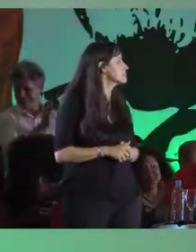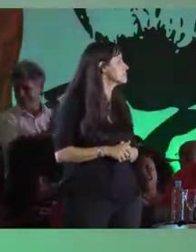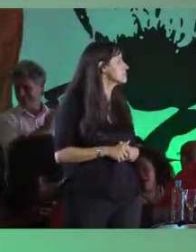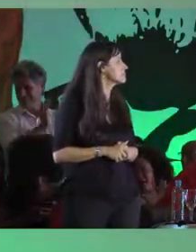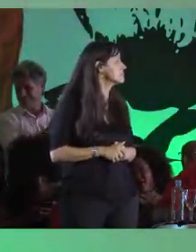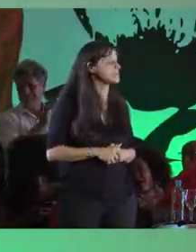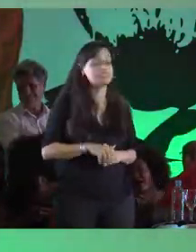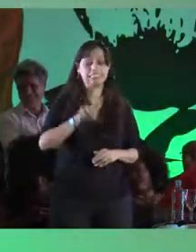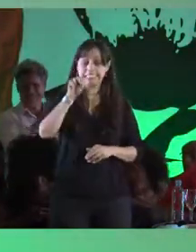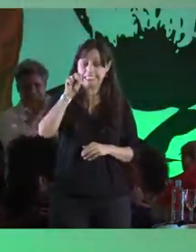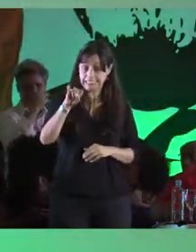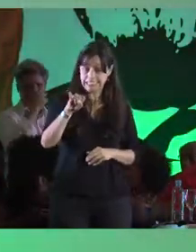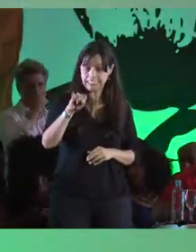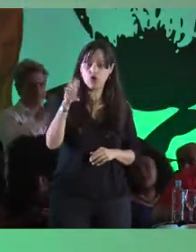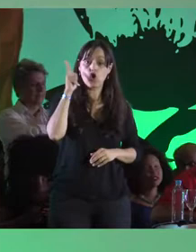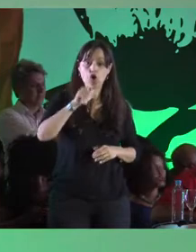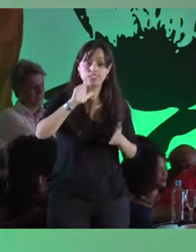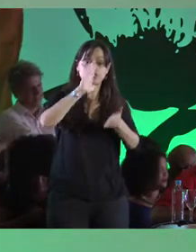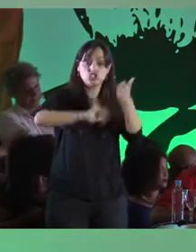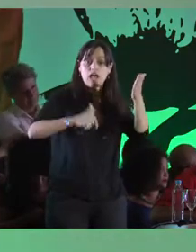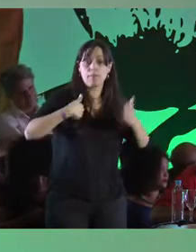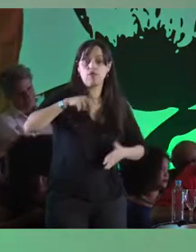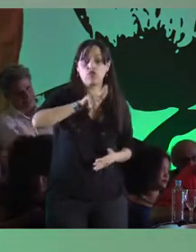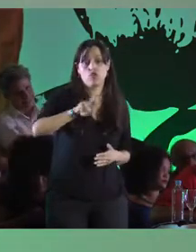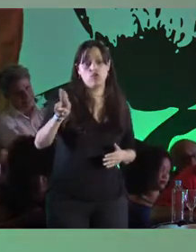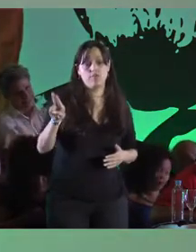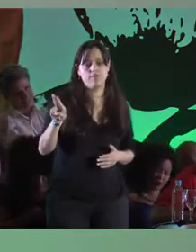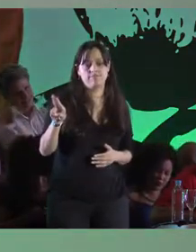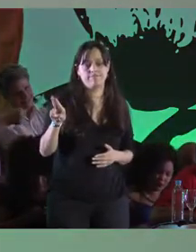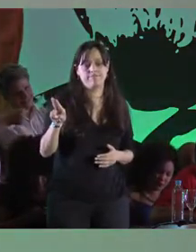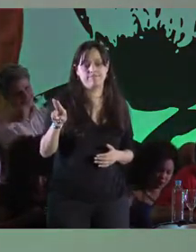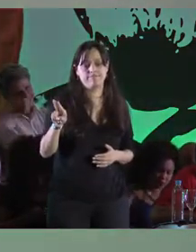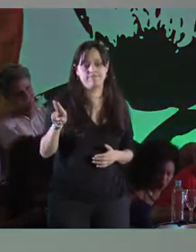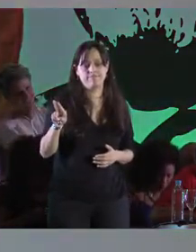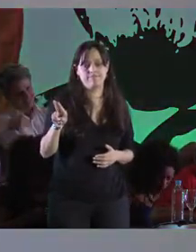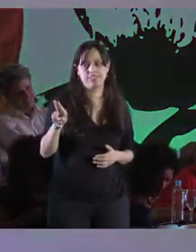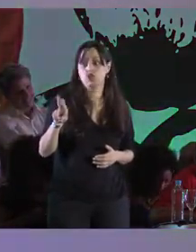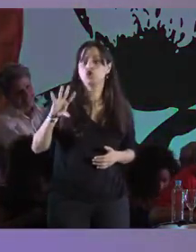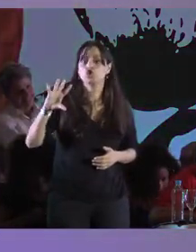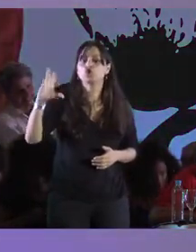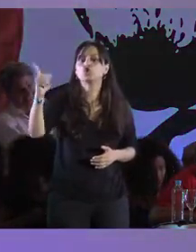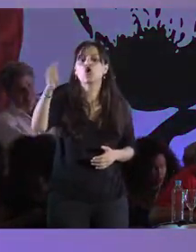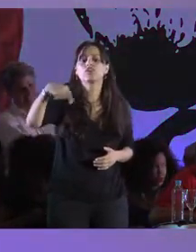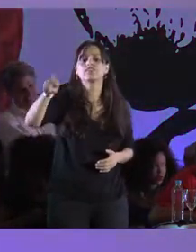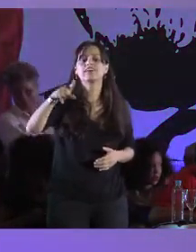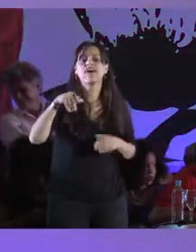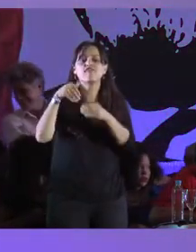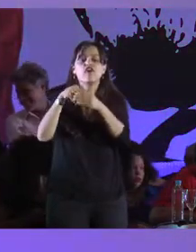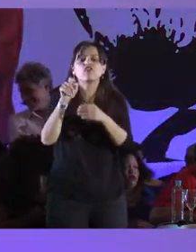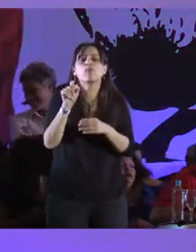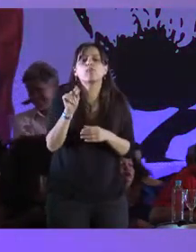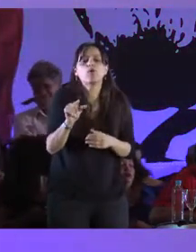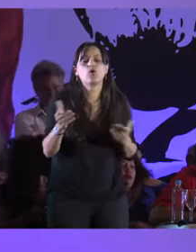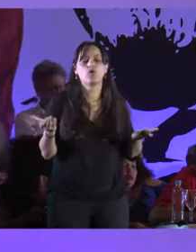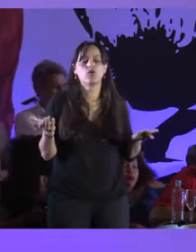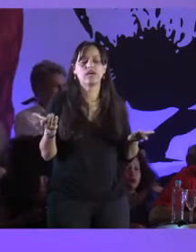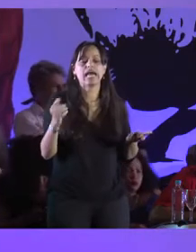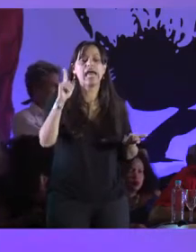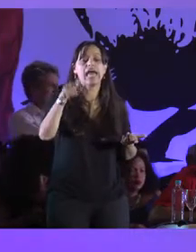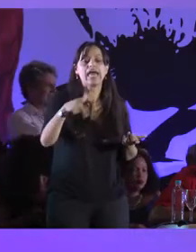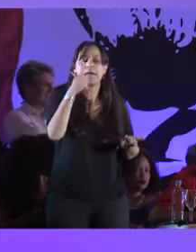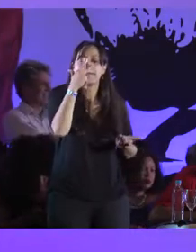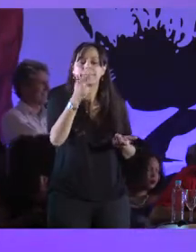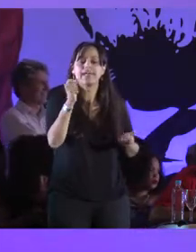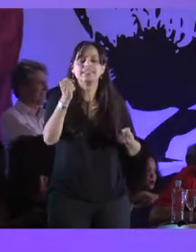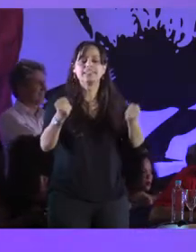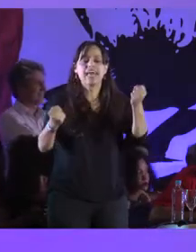se eles me tirarem do jogo, tem duas vagas. Como todos eles têm muito pouco voto, é um caminhão de melancia que